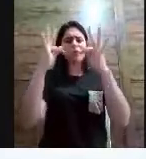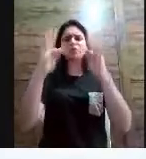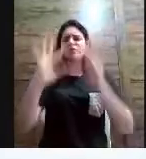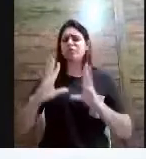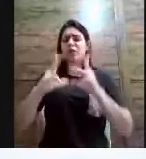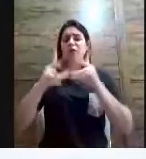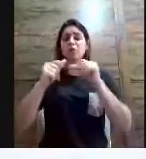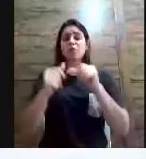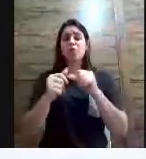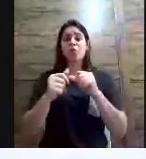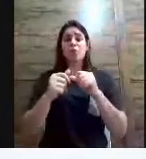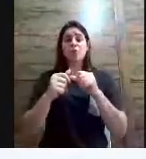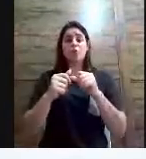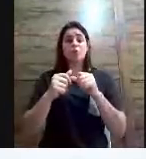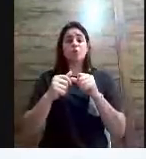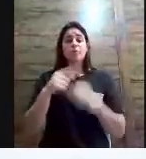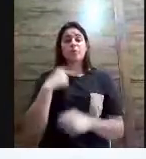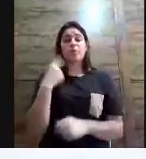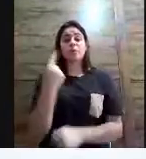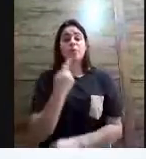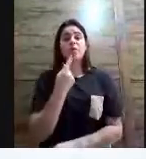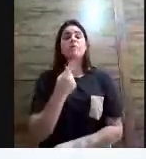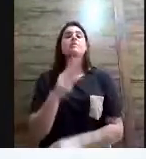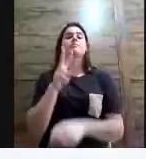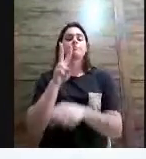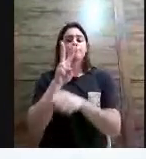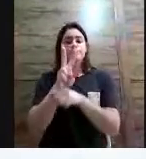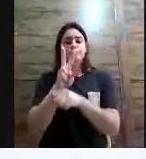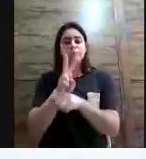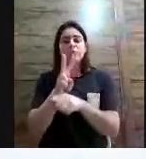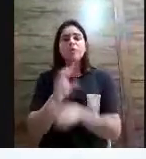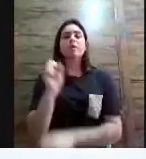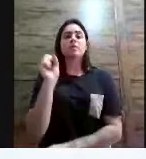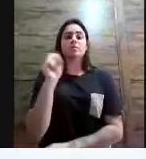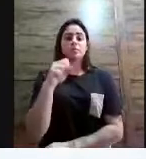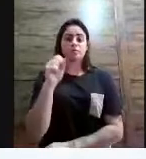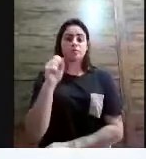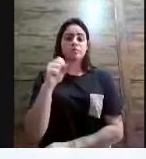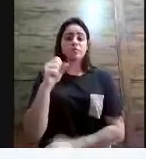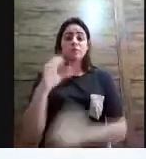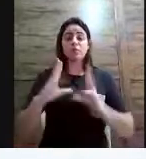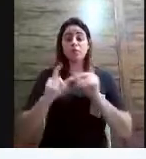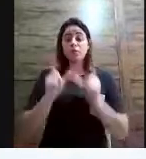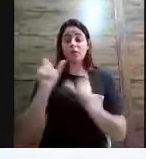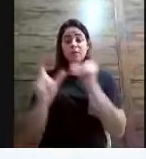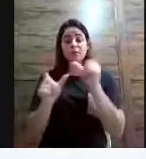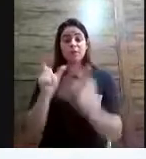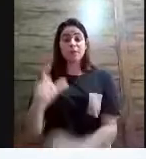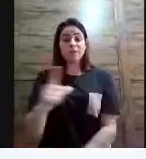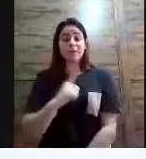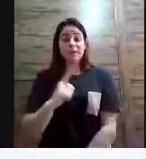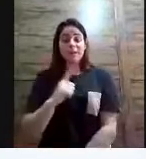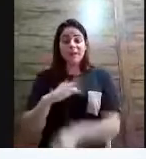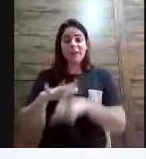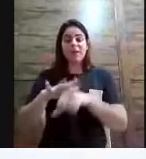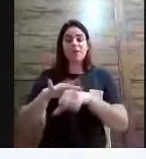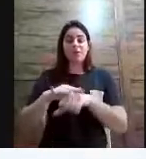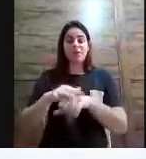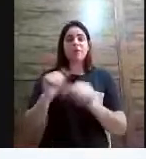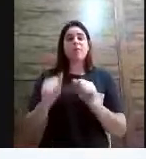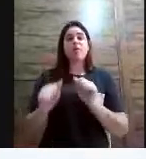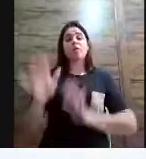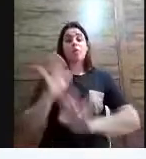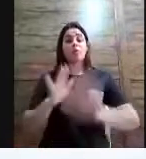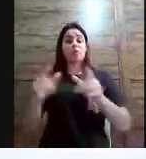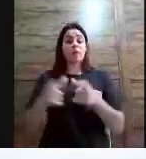oportunidades que nós temos de tratar melhor ficam ao nosso alcance e ao alcance dos pacientes. Doutora, quero fazer uma pergunta